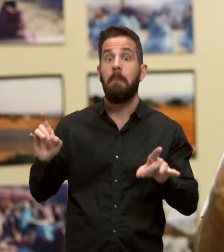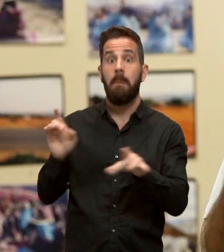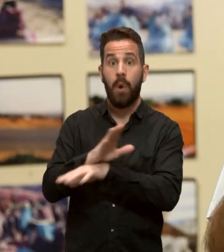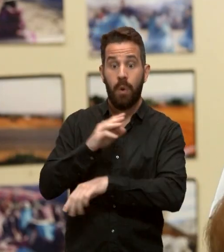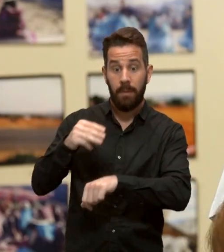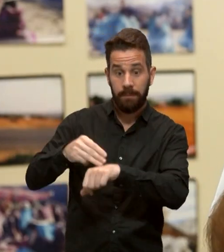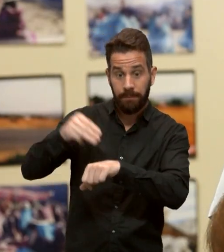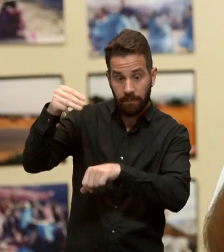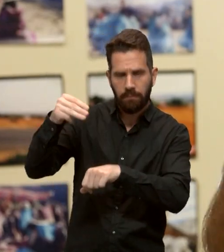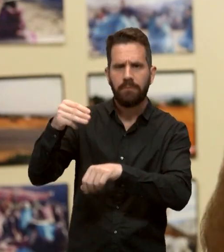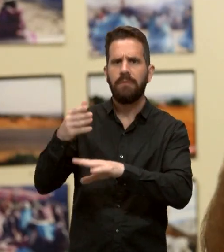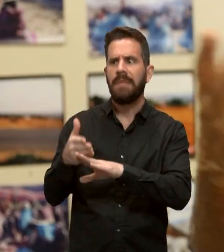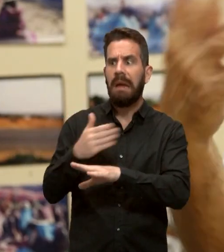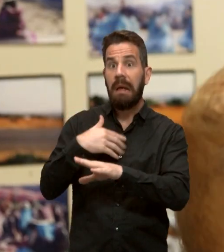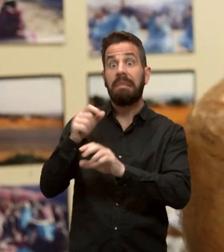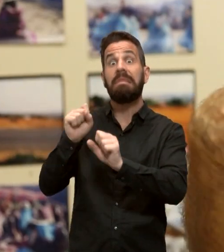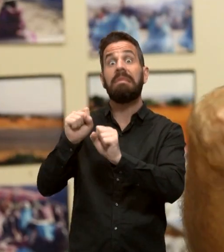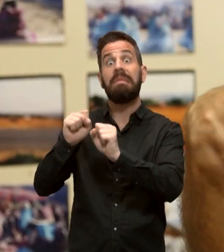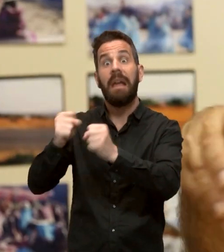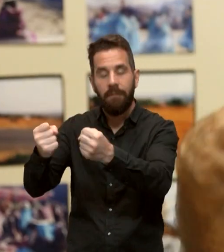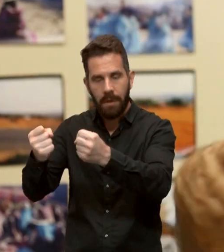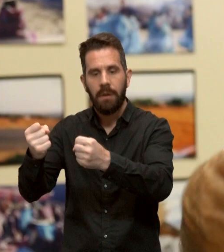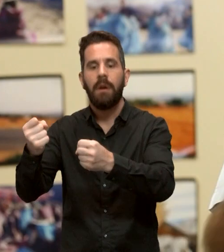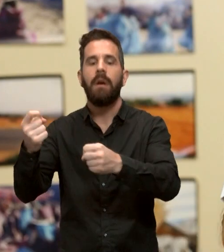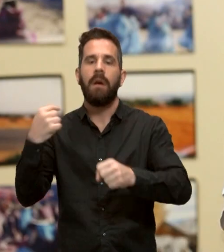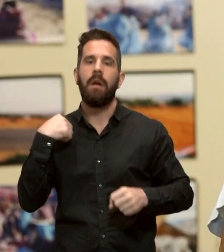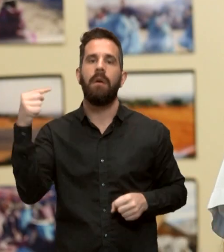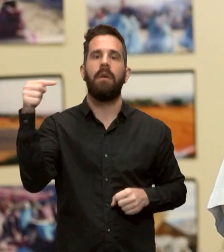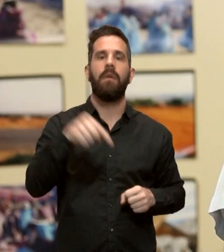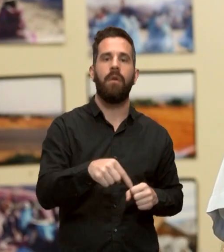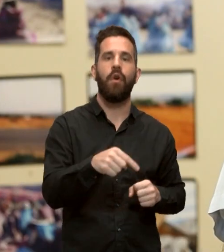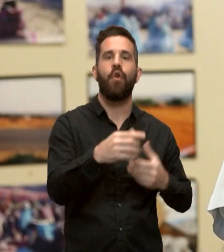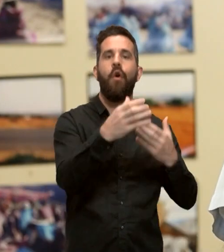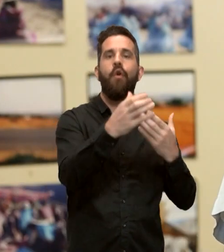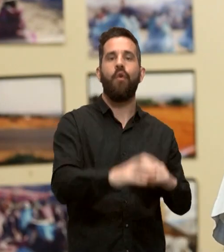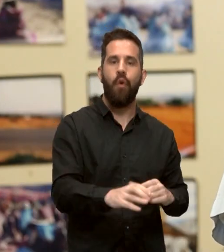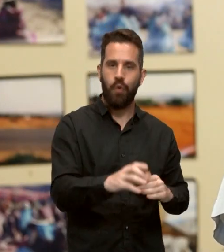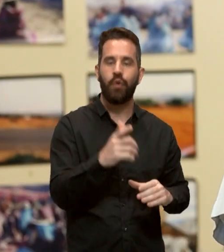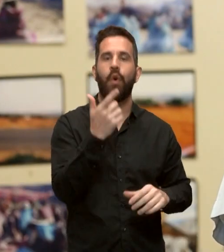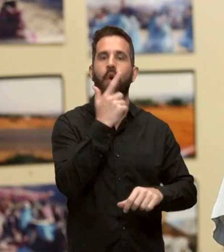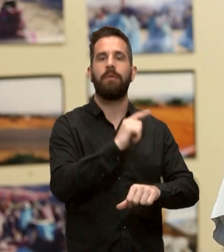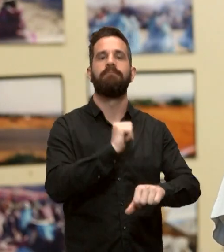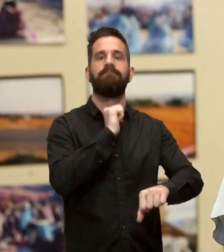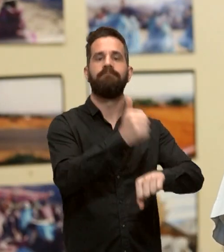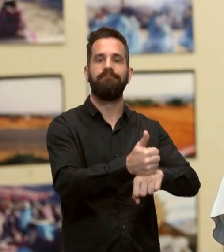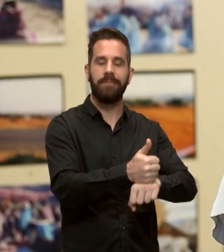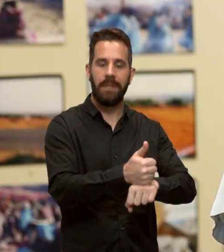de defender a tese, eu vim e fiz concurso e entrei na universidade em 71.